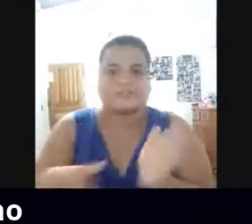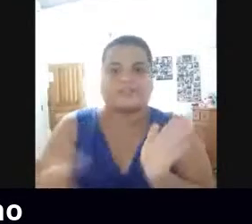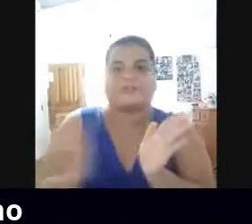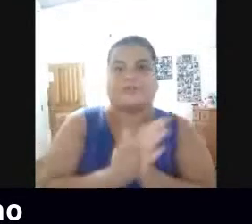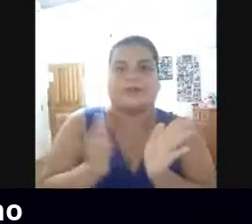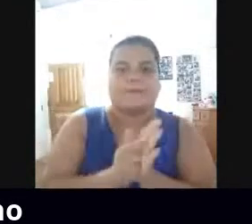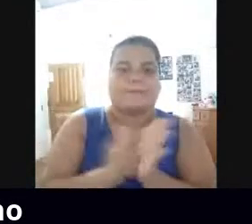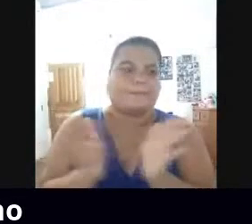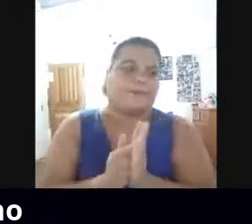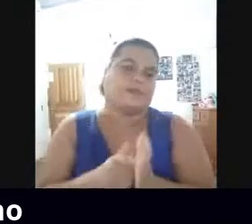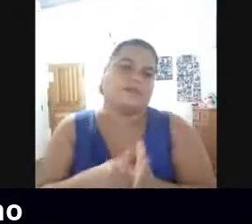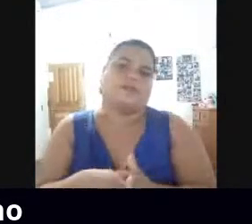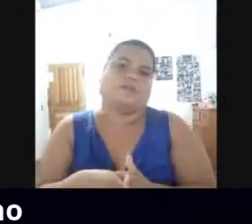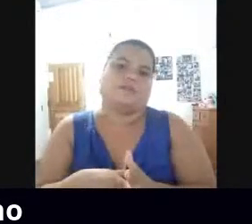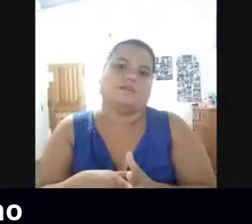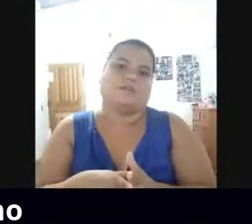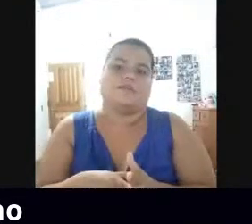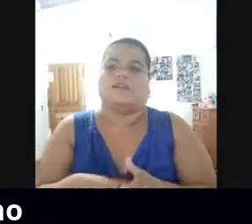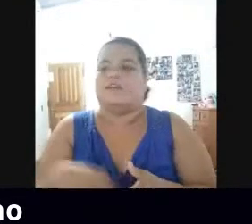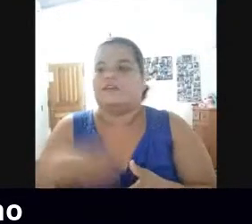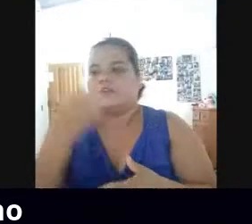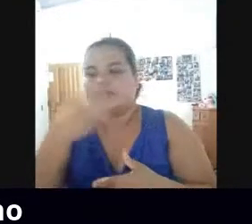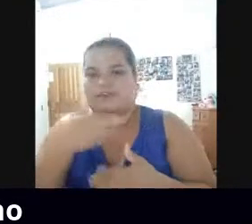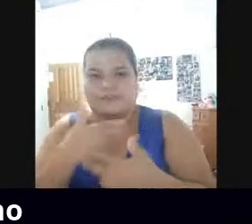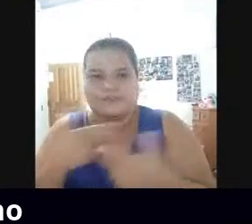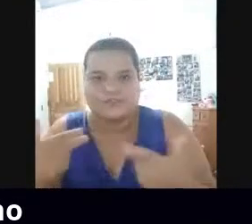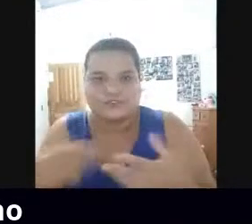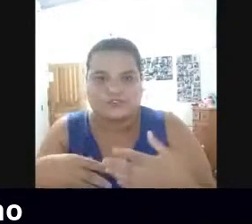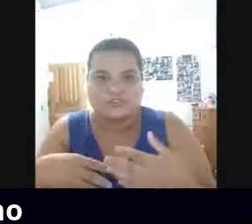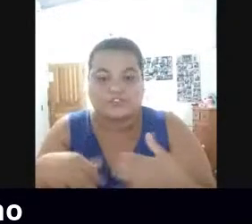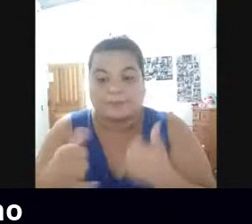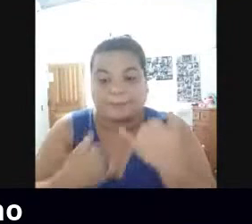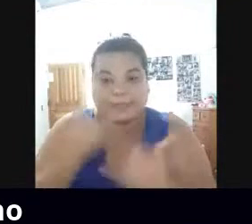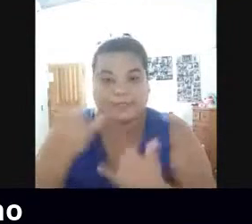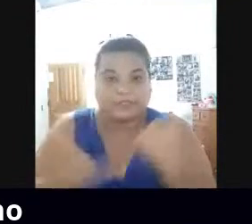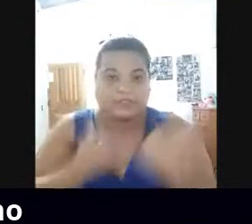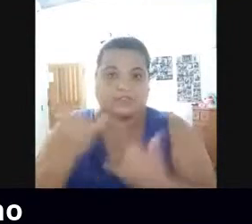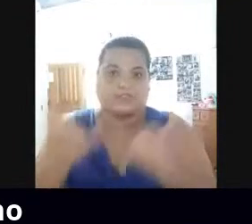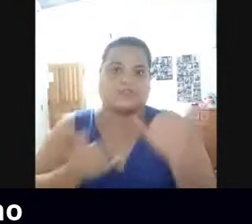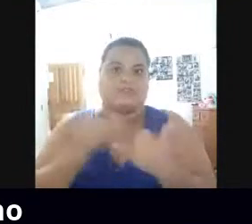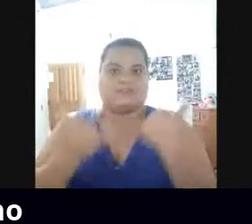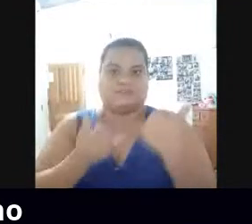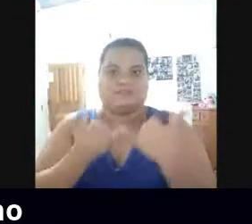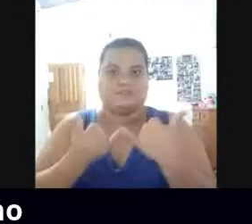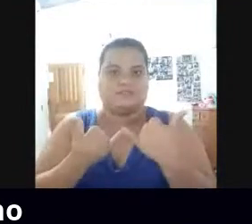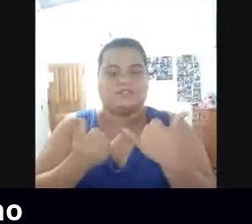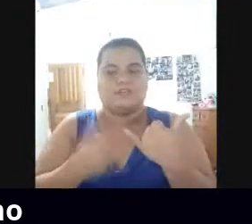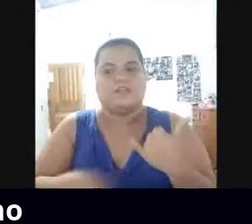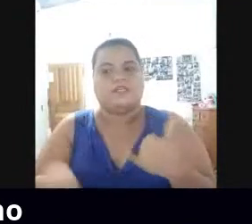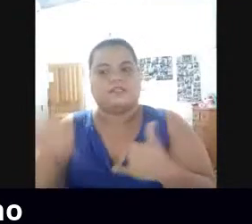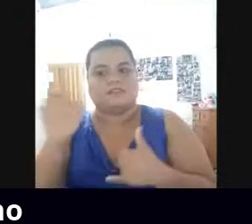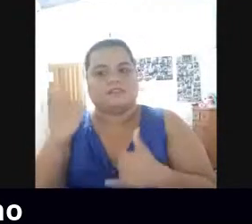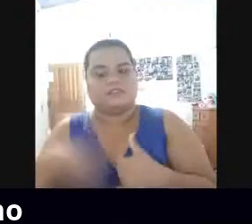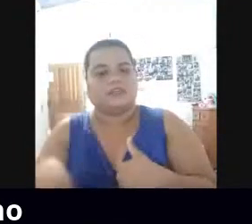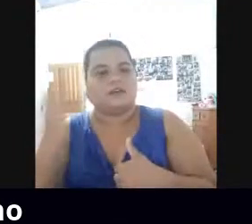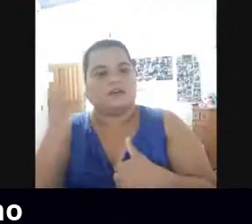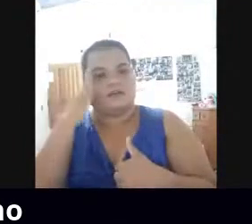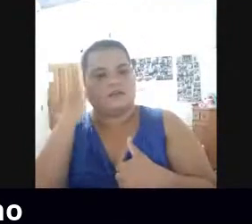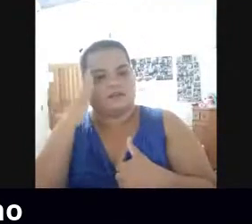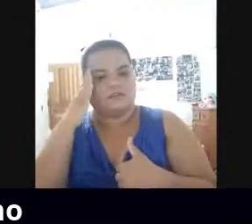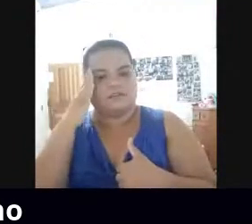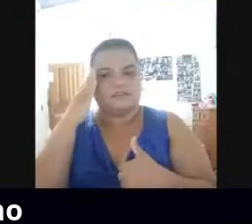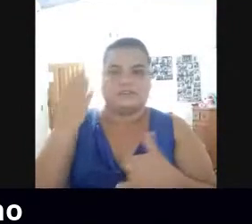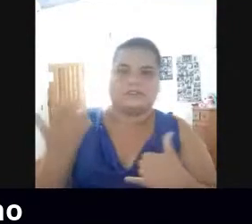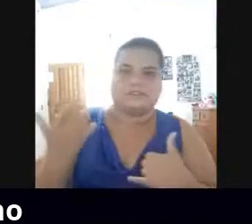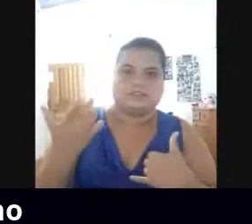vegetais de plástico, né? Na brincadeira, de forma lúdica, para que ela associe aquilo ali a algo agradável.